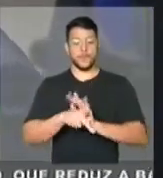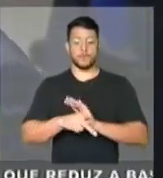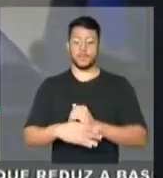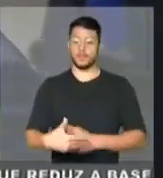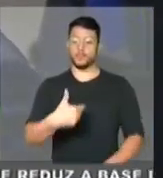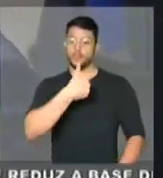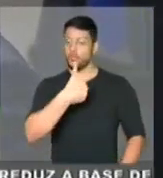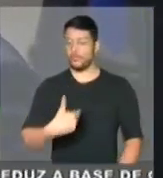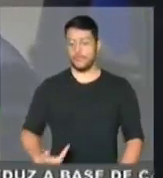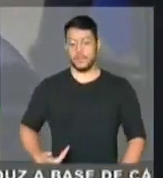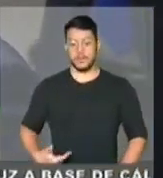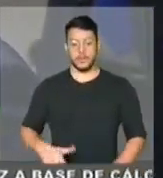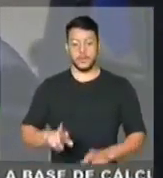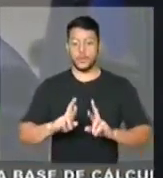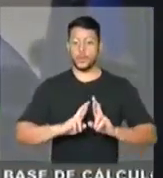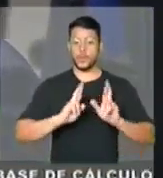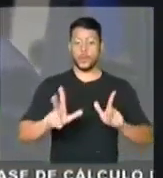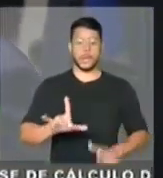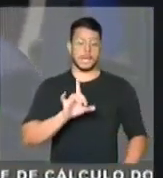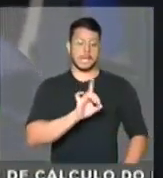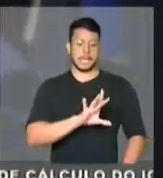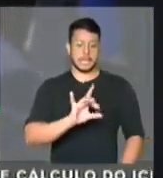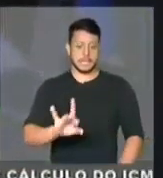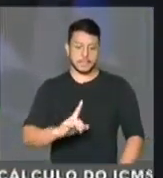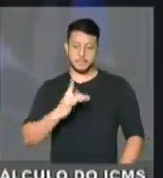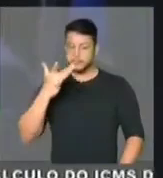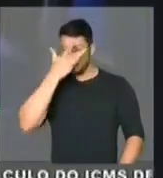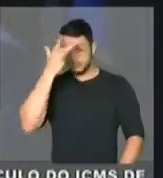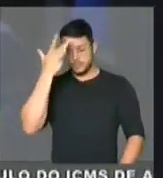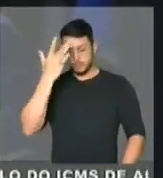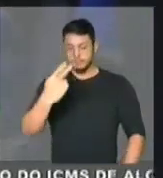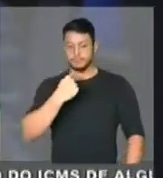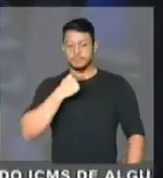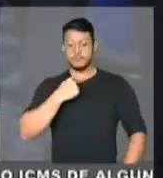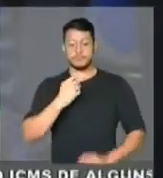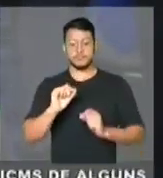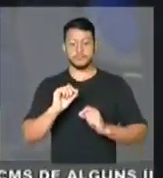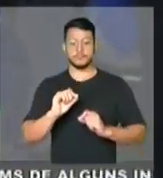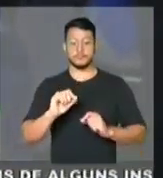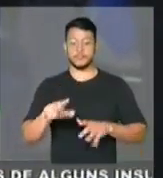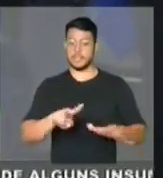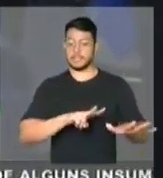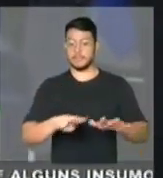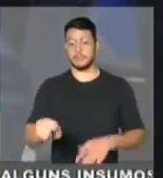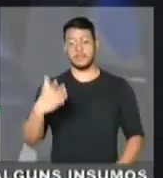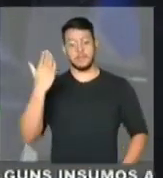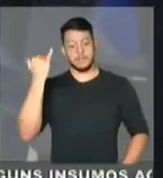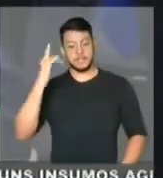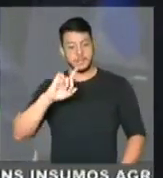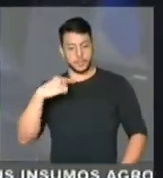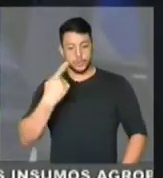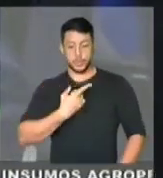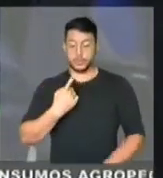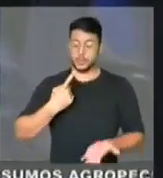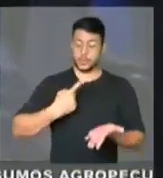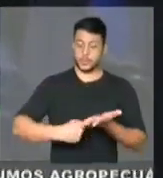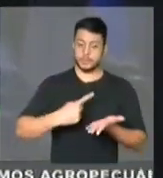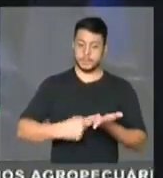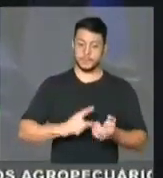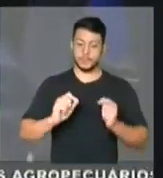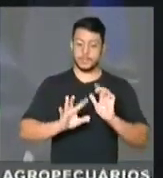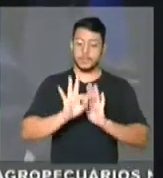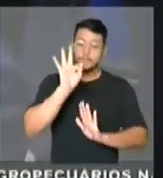ser exercida pelo particular pelo indivíduo semana passada nós combinamos aqui que faríamos o